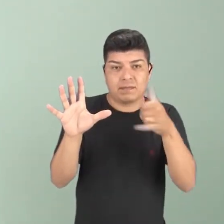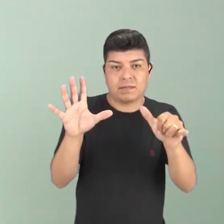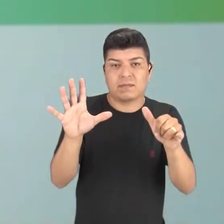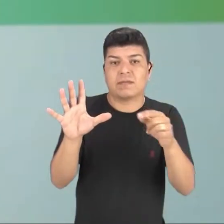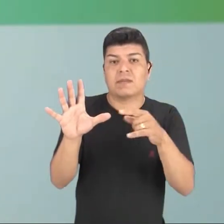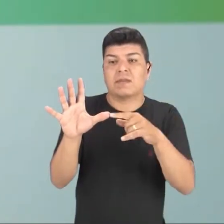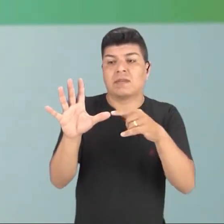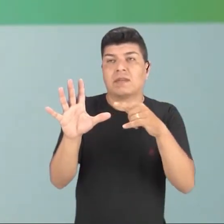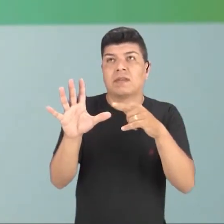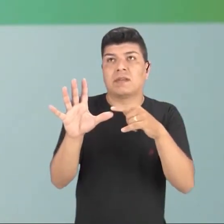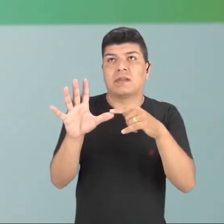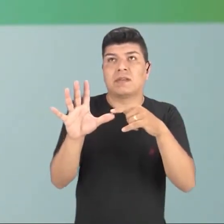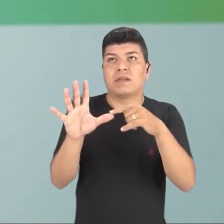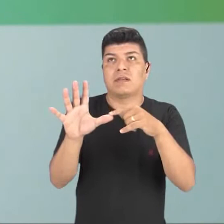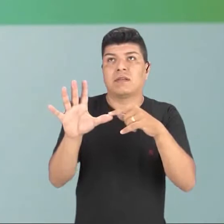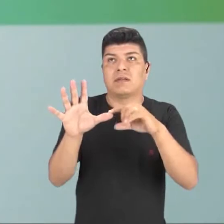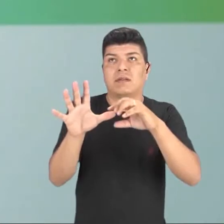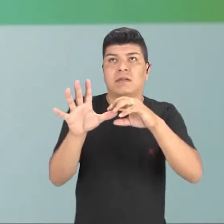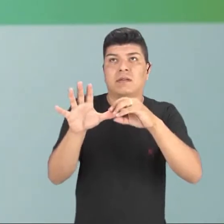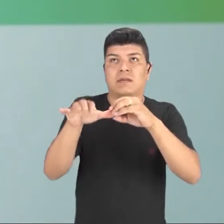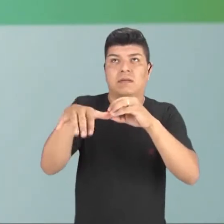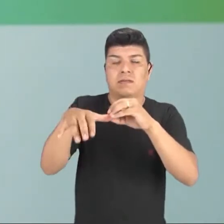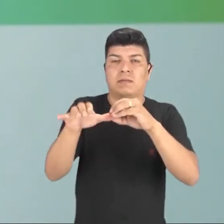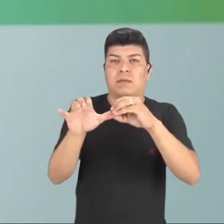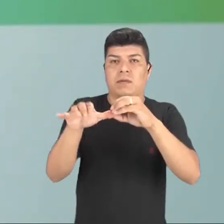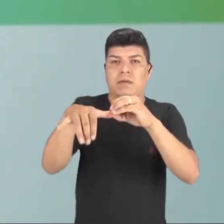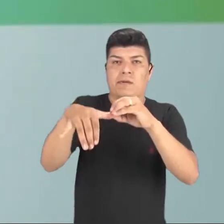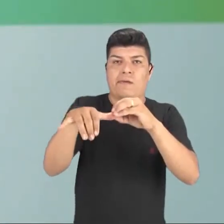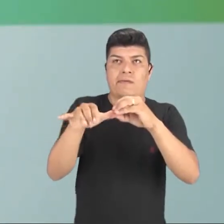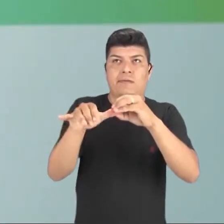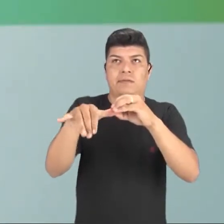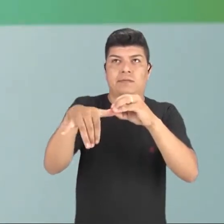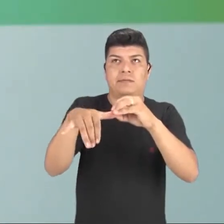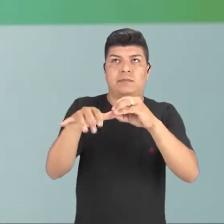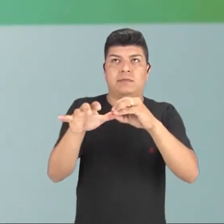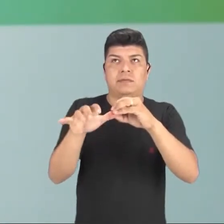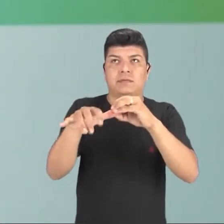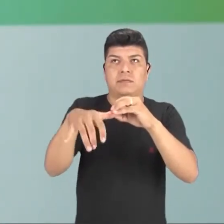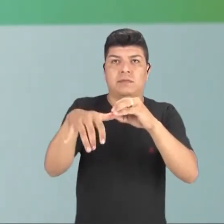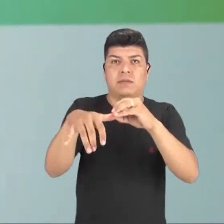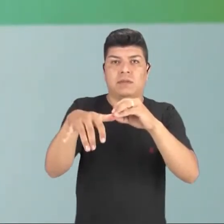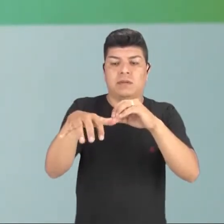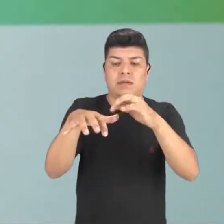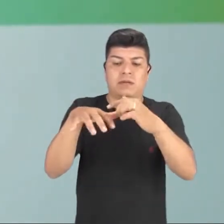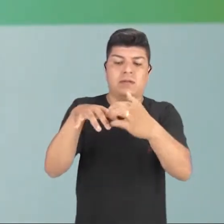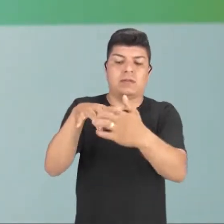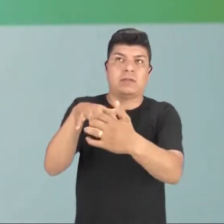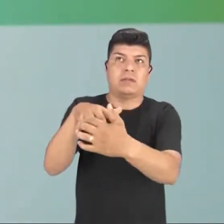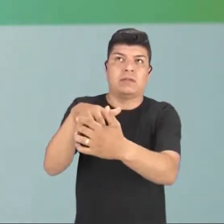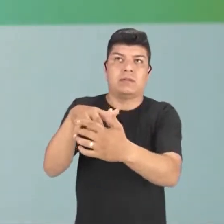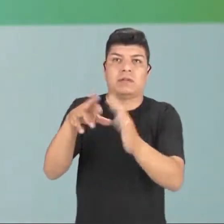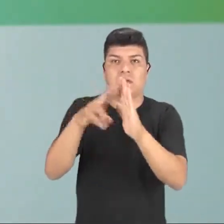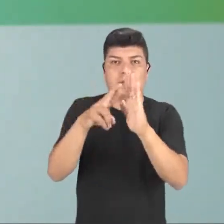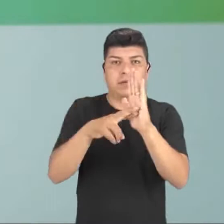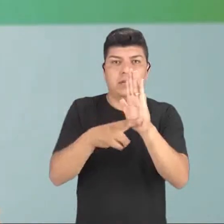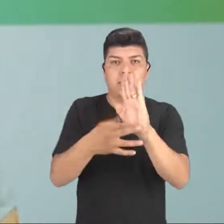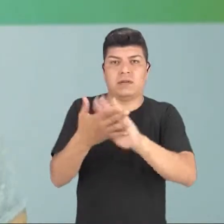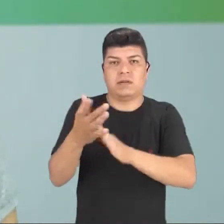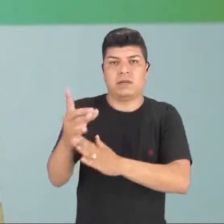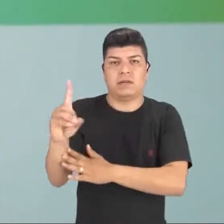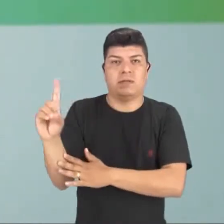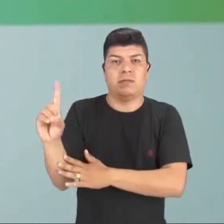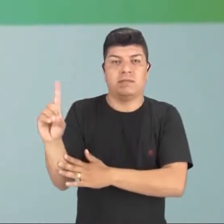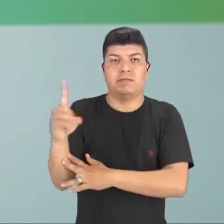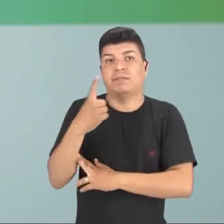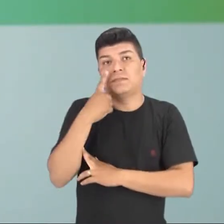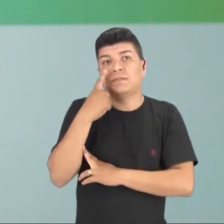e em torno dela tem o campo, através dessas circunferências representado aqui pelos dedos. Essa é a regra da mão direita. Observa